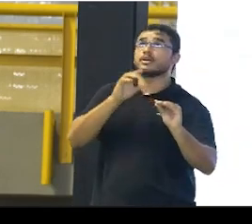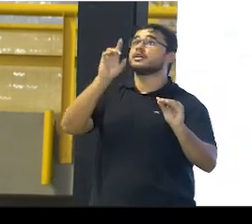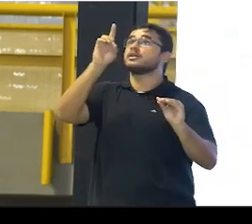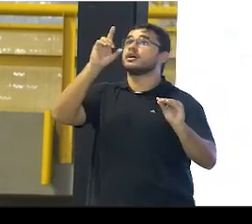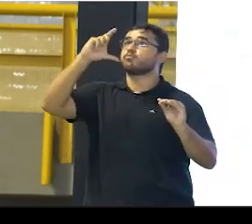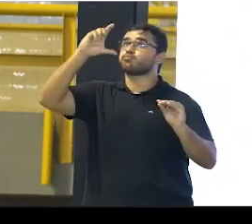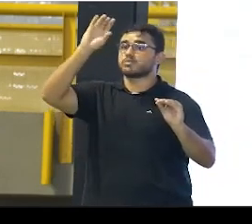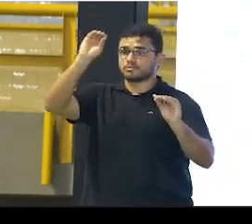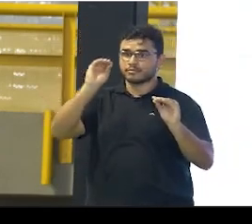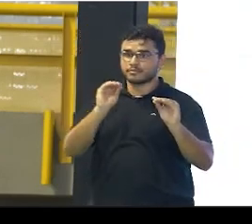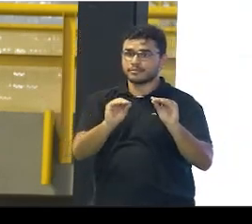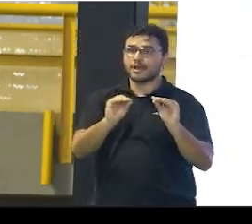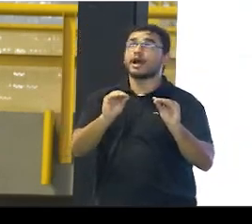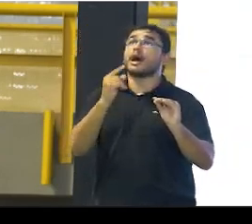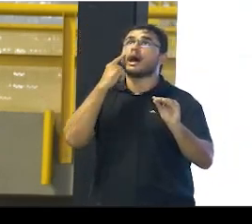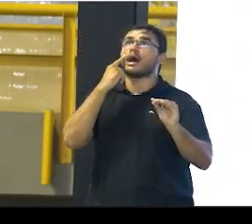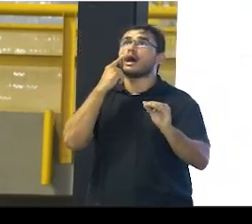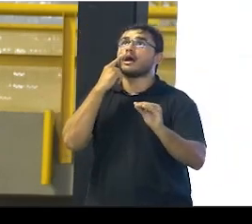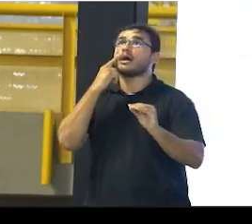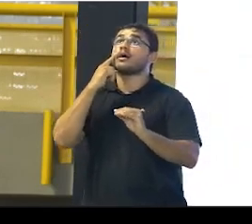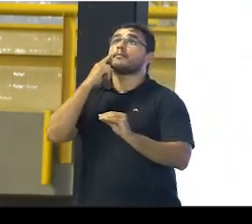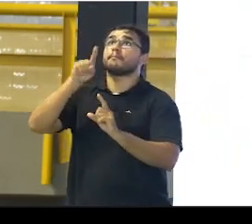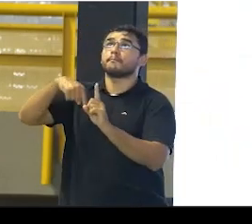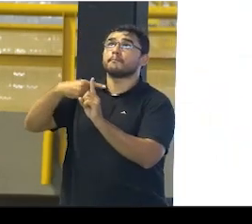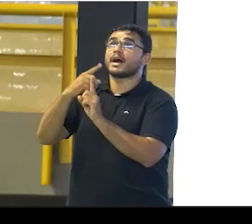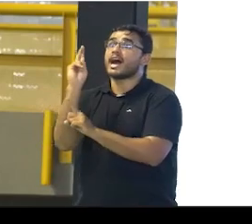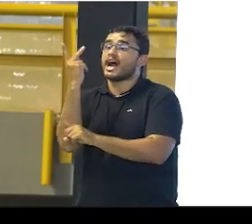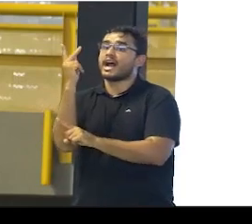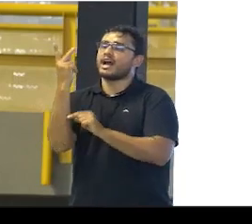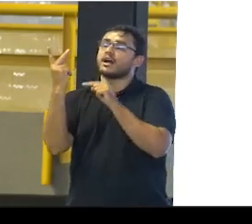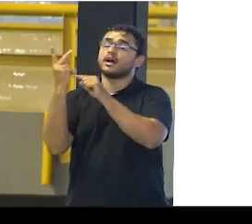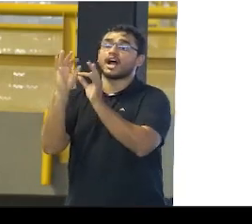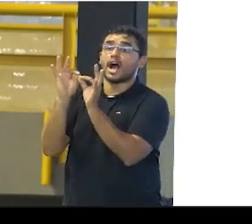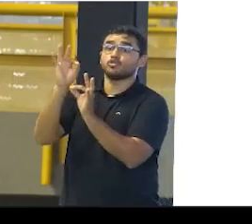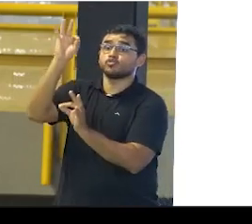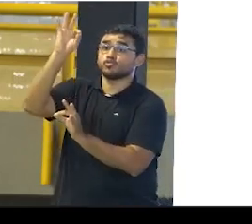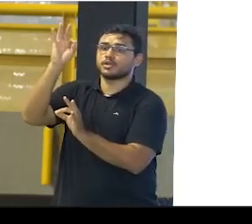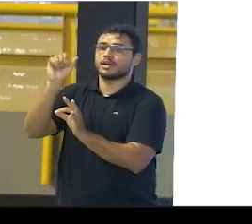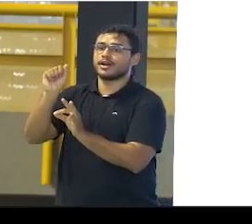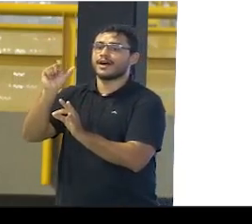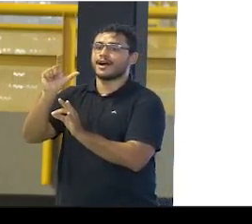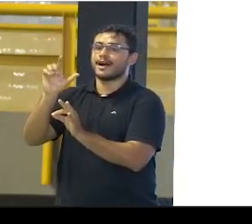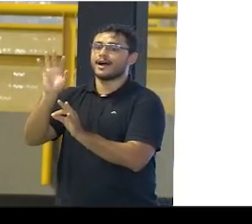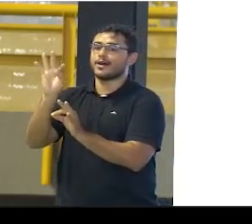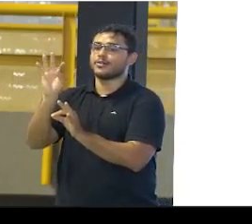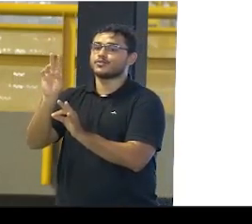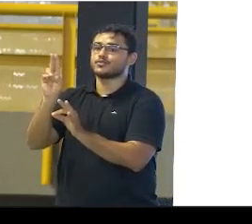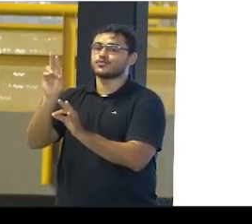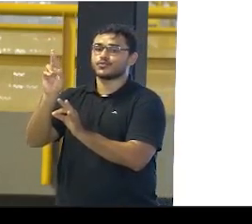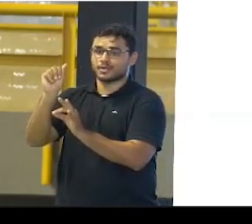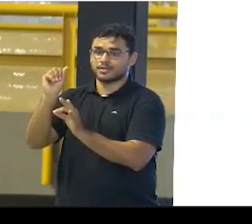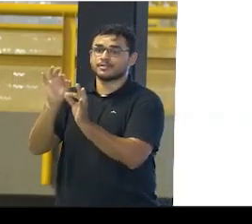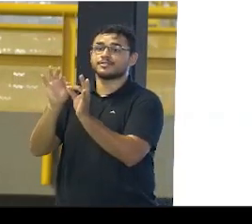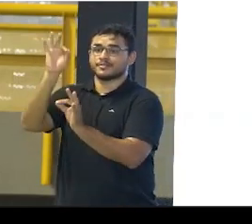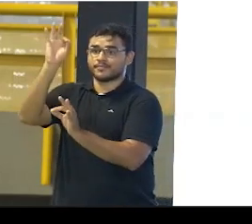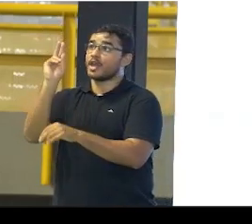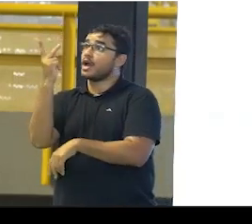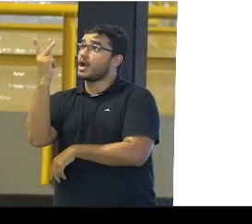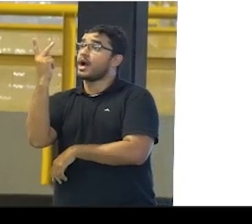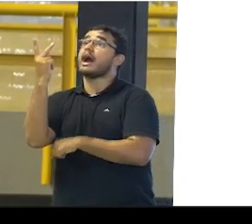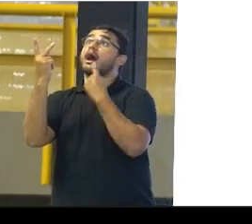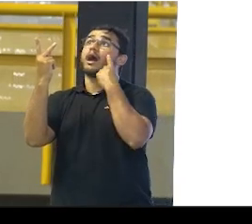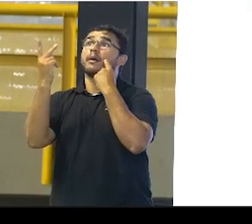do conjunto, certo? Mas eu vou colocar para vocês, segue a gente lá no Instagram, @Pedro Evaristo, que eu vou botar umas